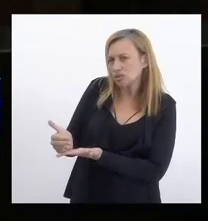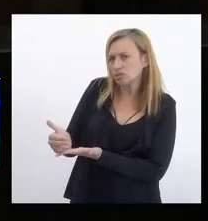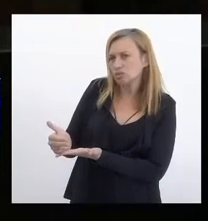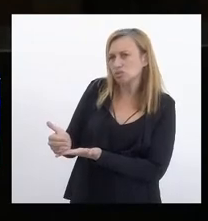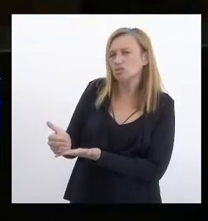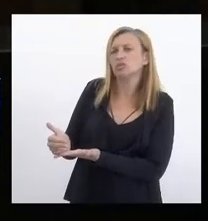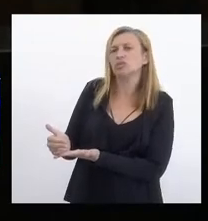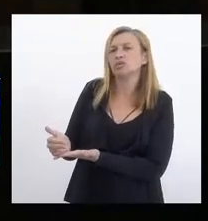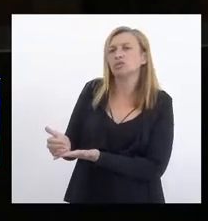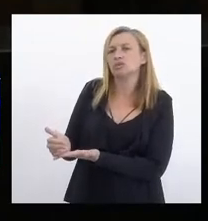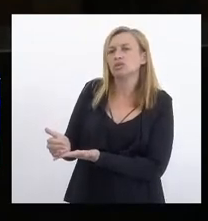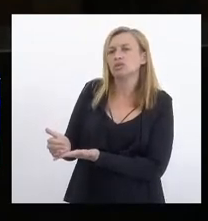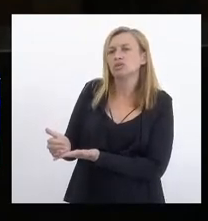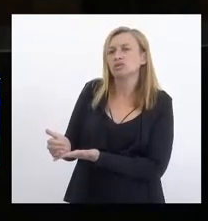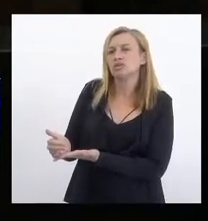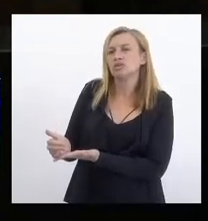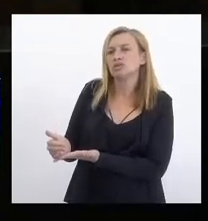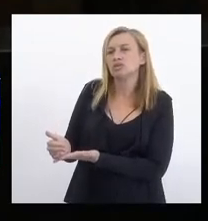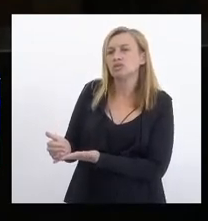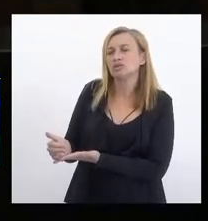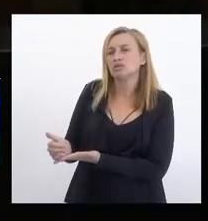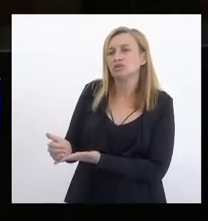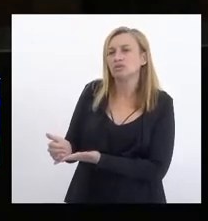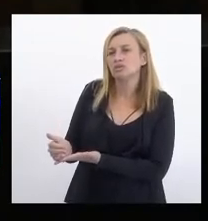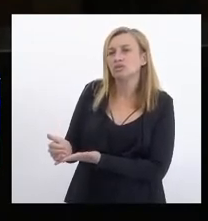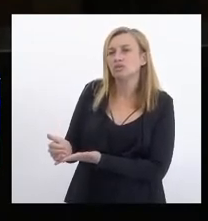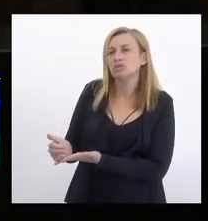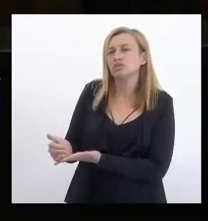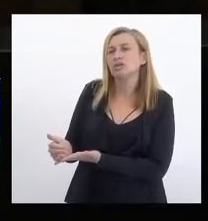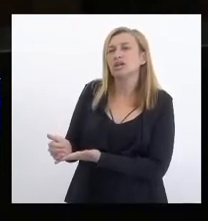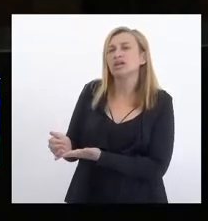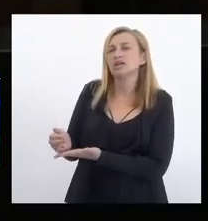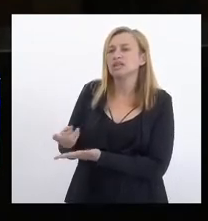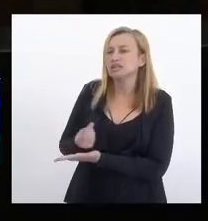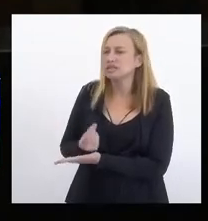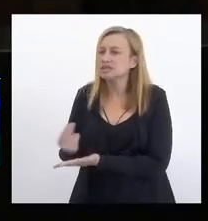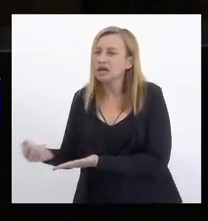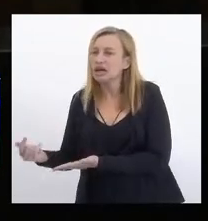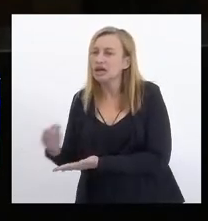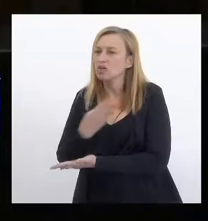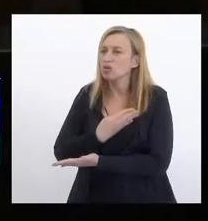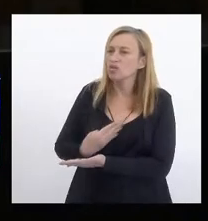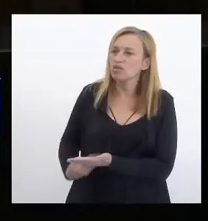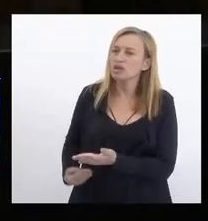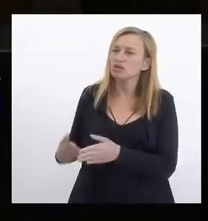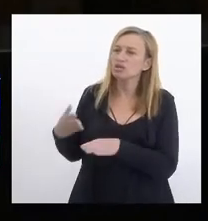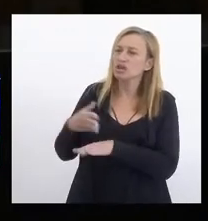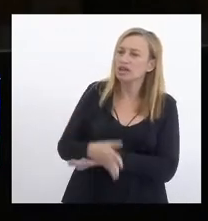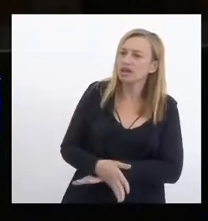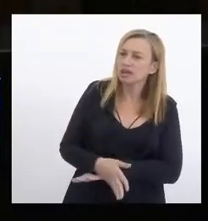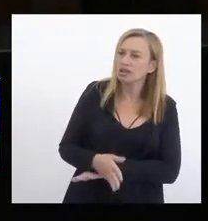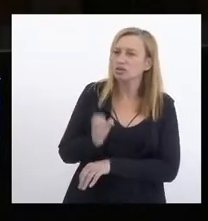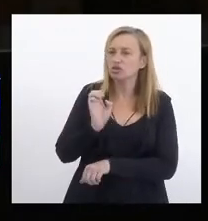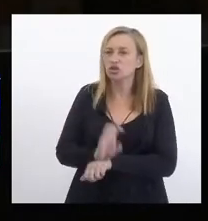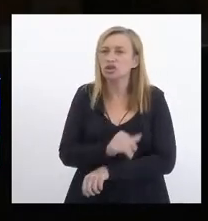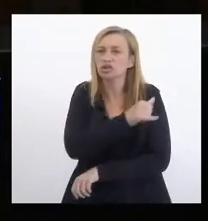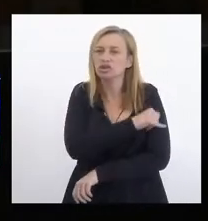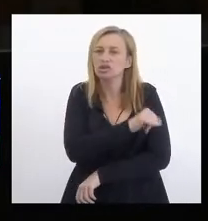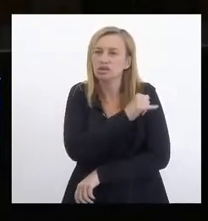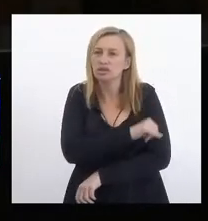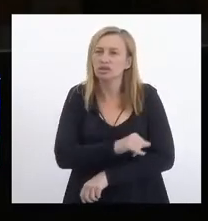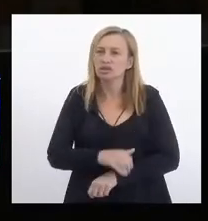que ela vem deixando pelos governos do estado do Rio de Janeiro de